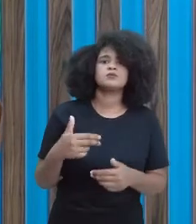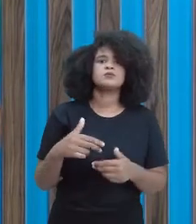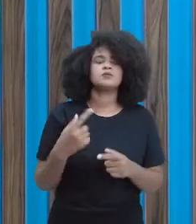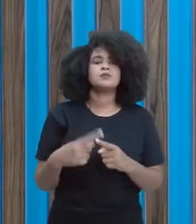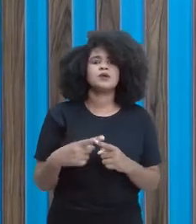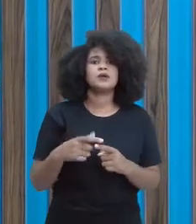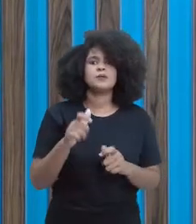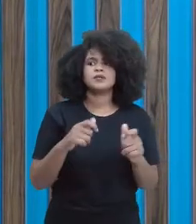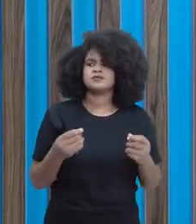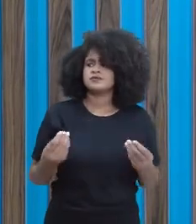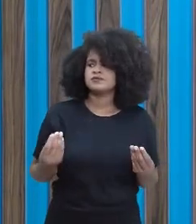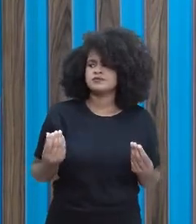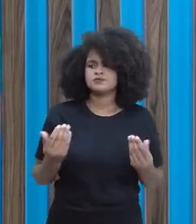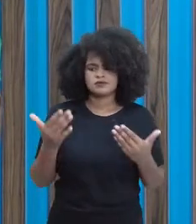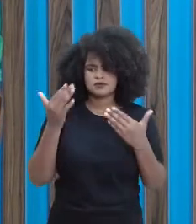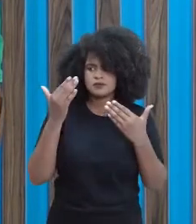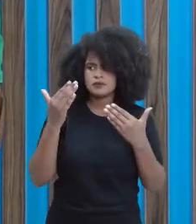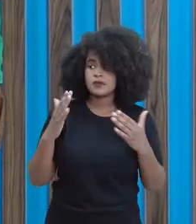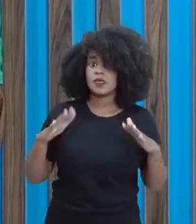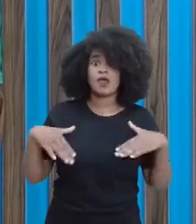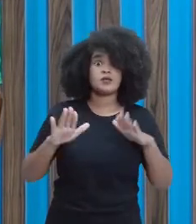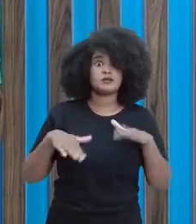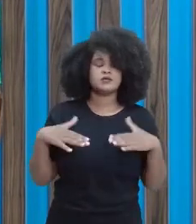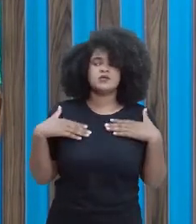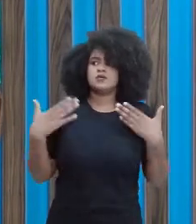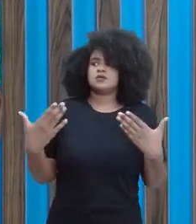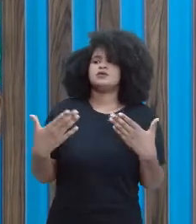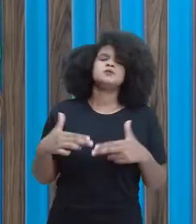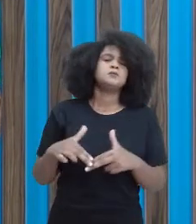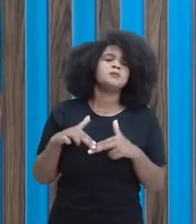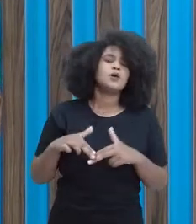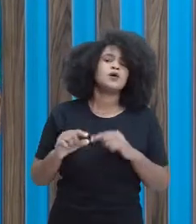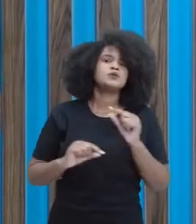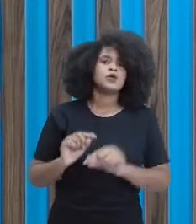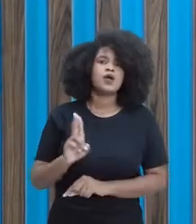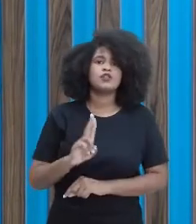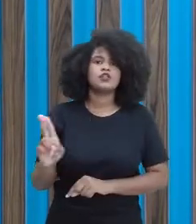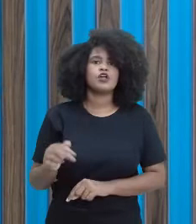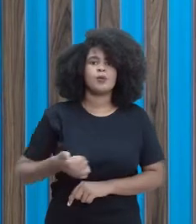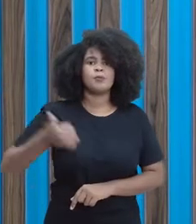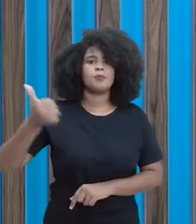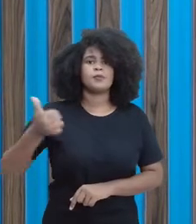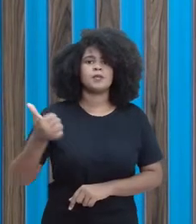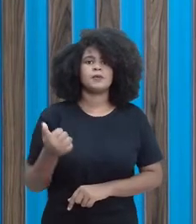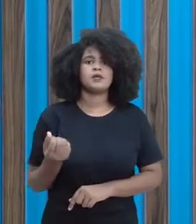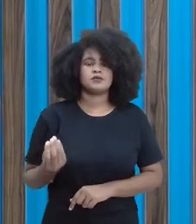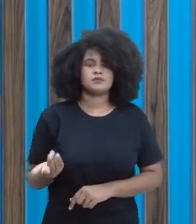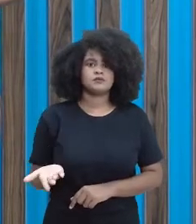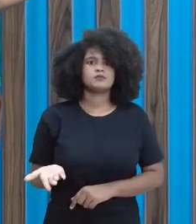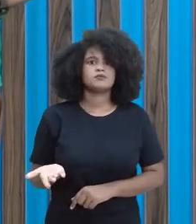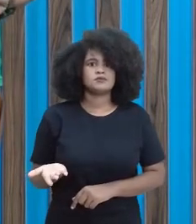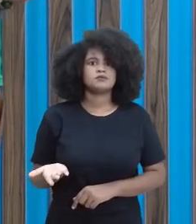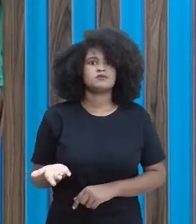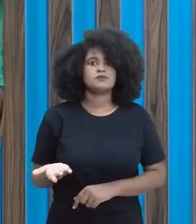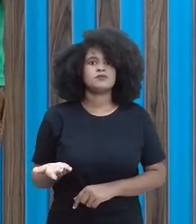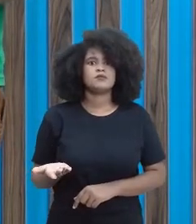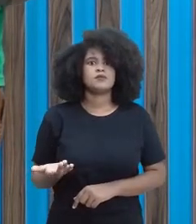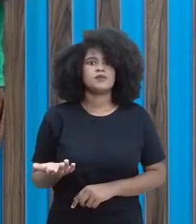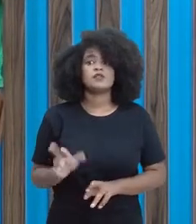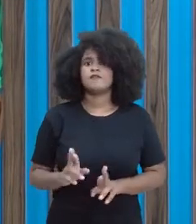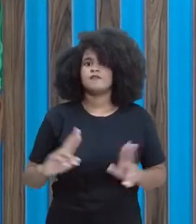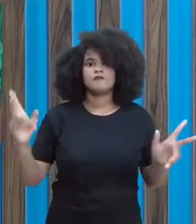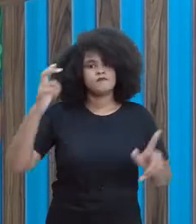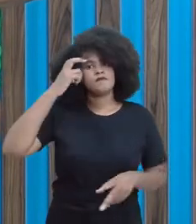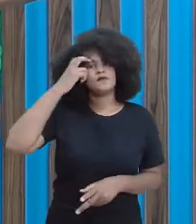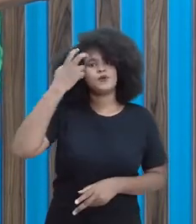está desconfiada ou surpresa por apenas o camarada falar o nome da pessoa. Veja como o choque cultural é